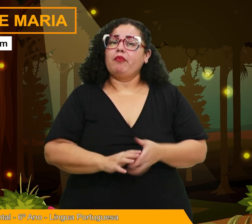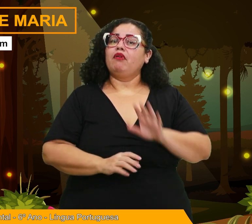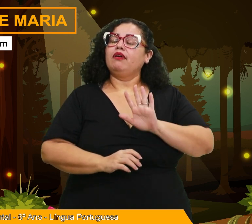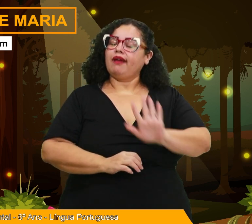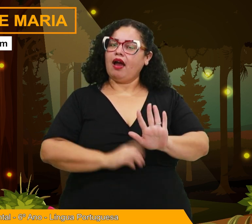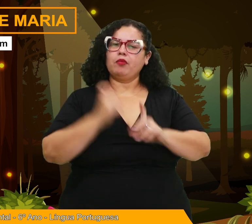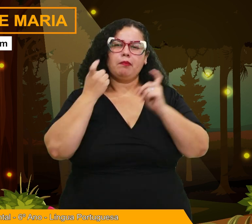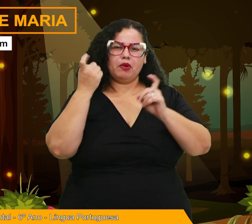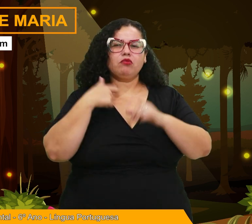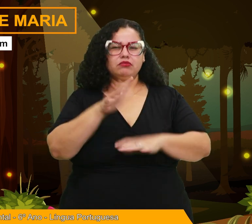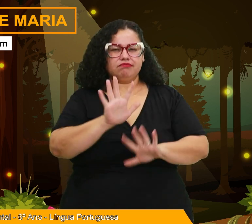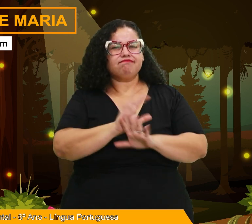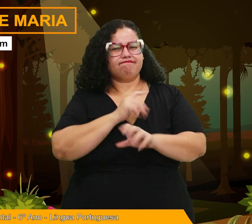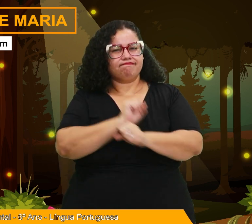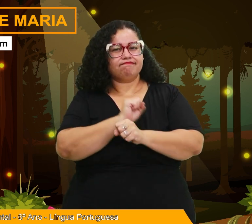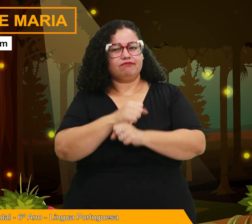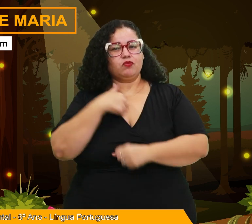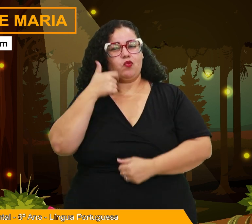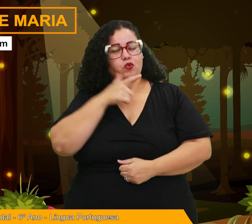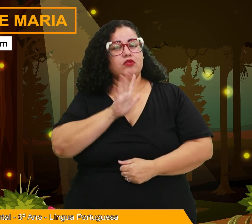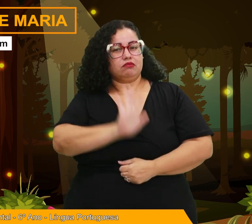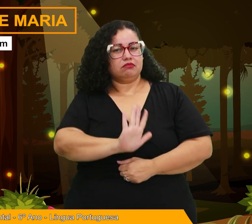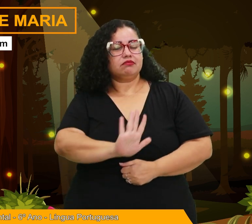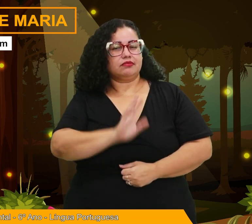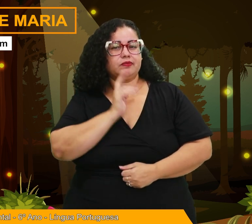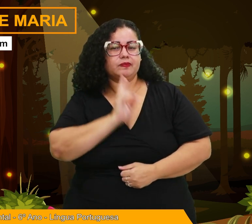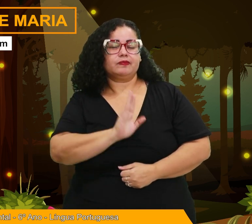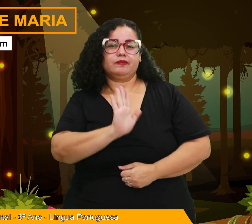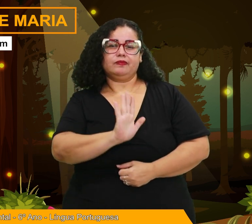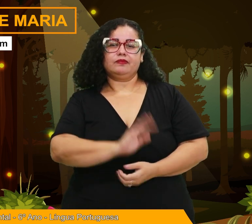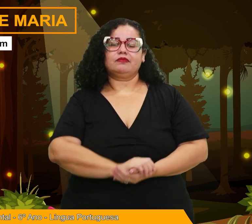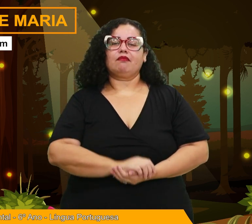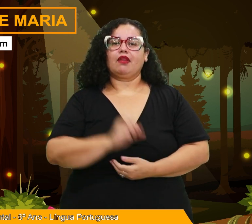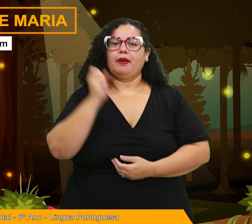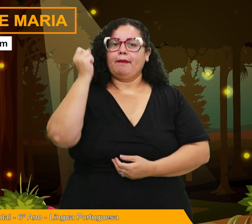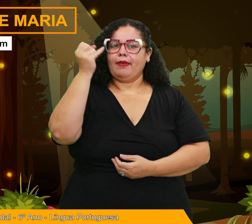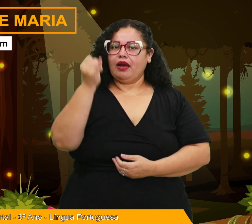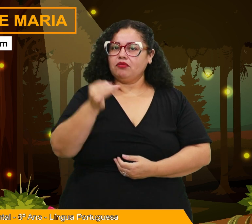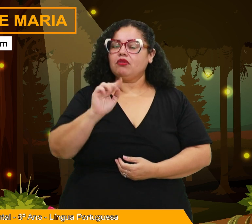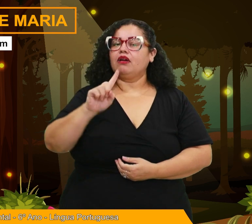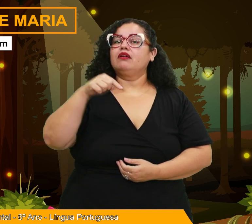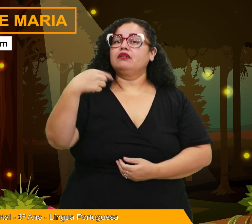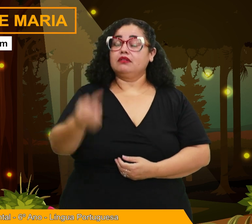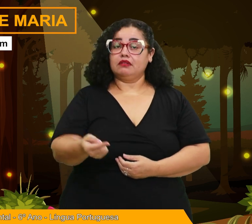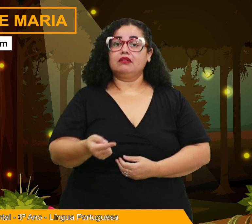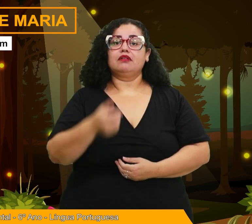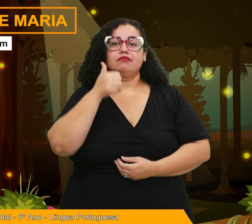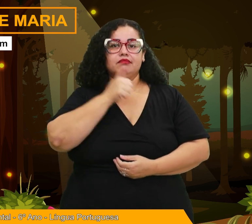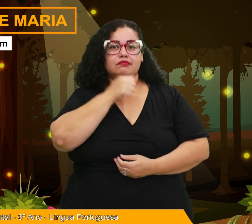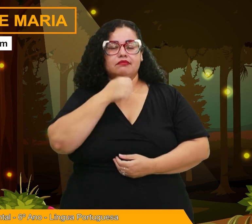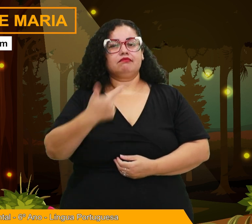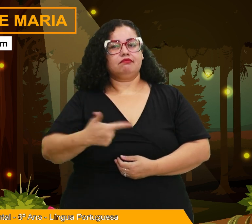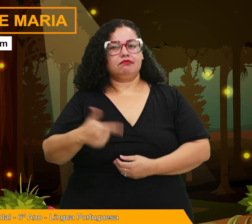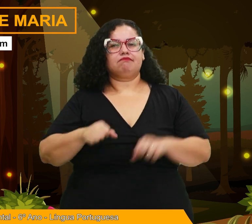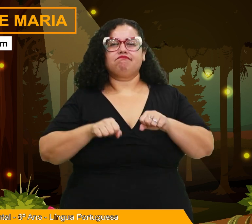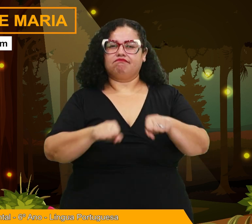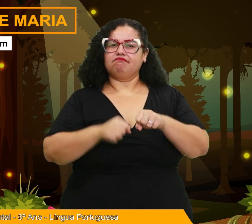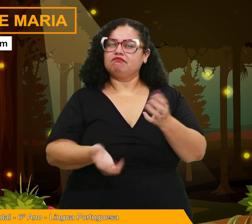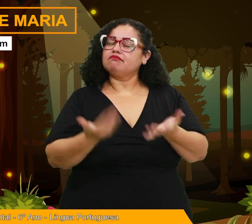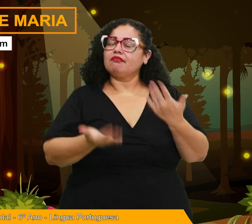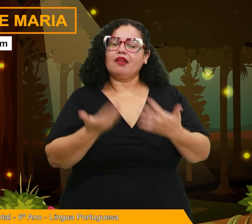Daremos um jeito, você vai ver, respondeu o irmão. Na madrugada do dia seguinte, a madrasta acordou as crianças e